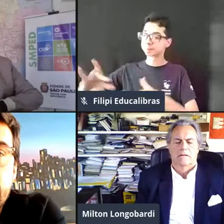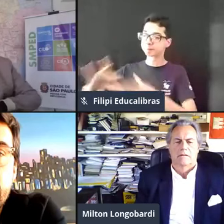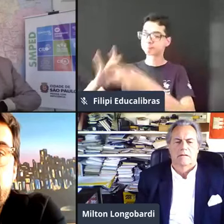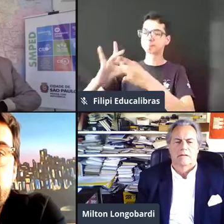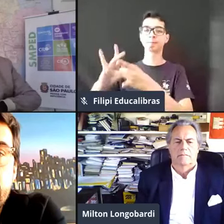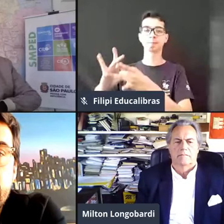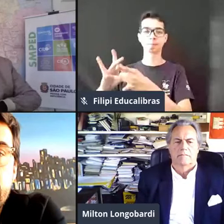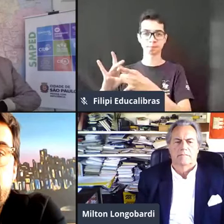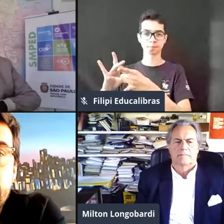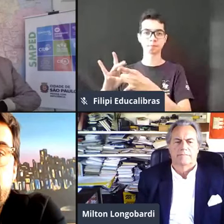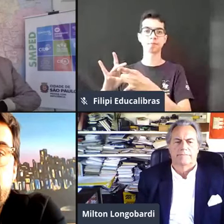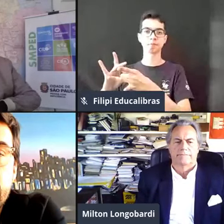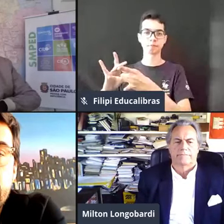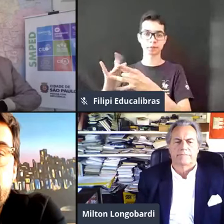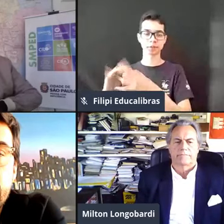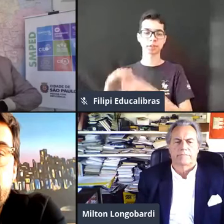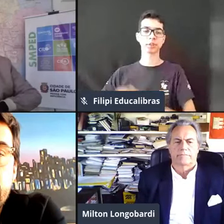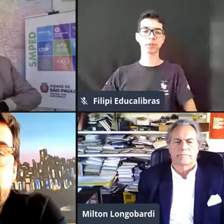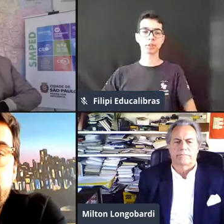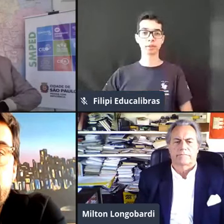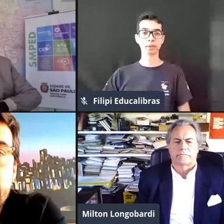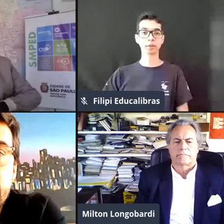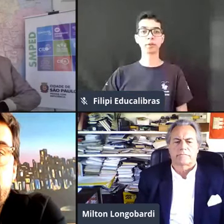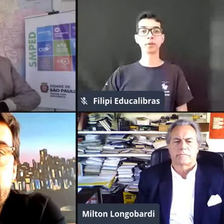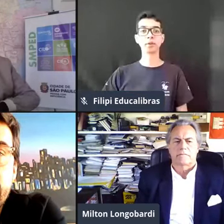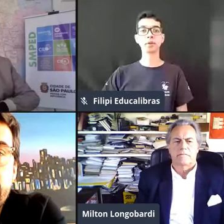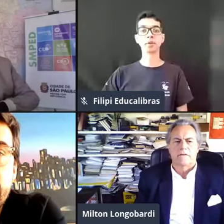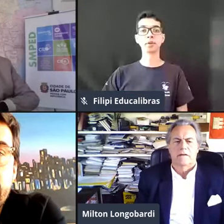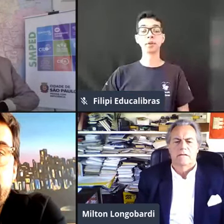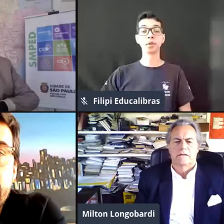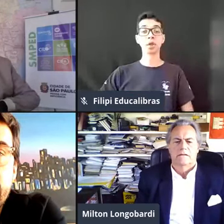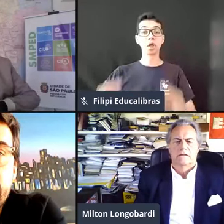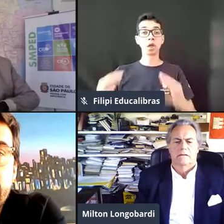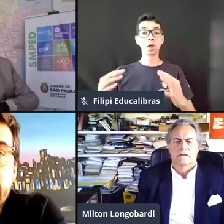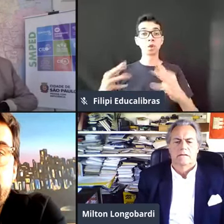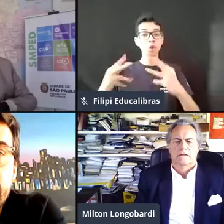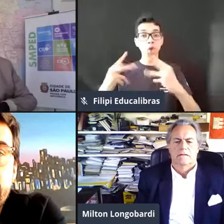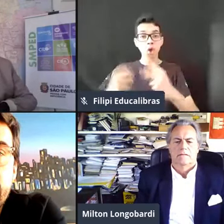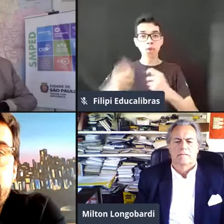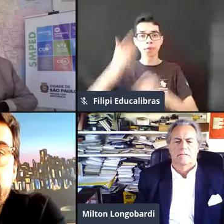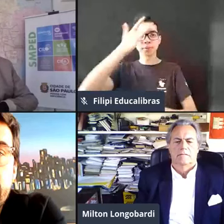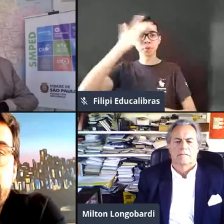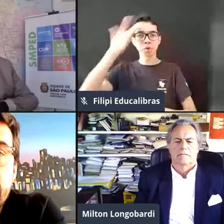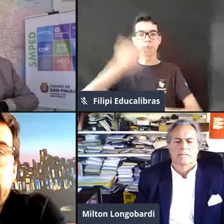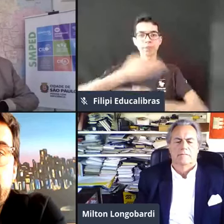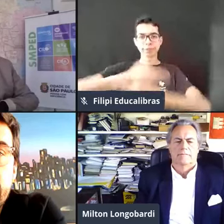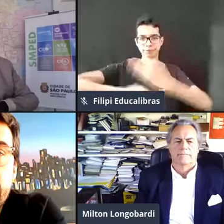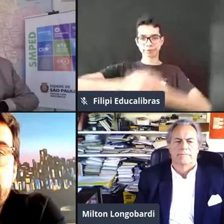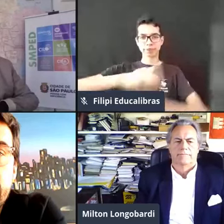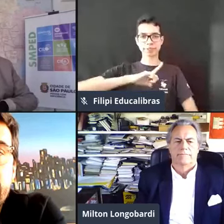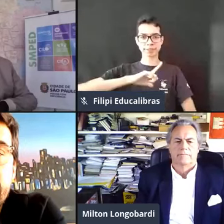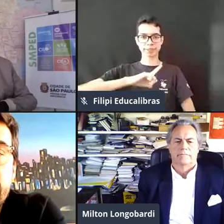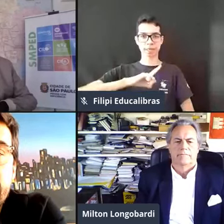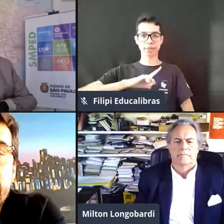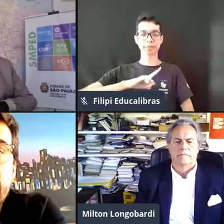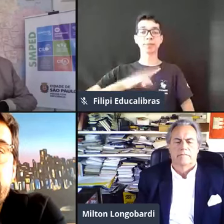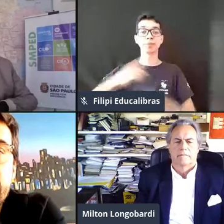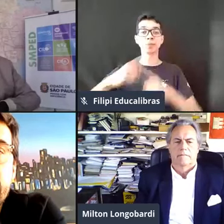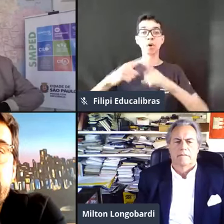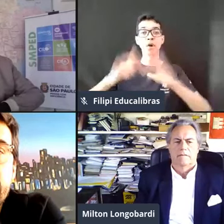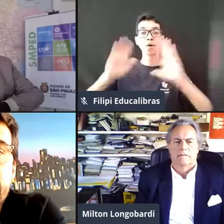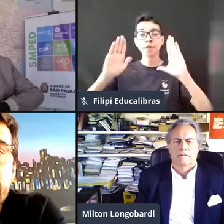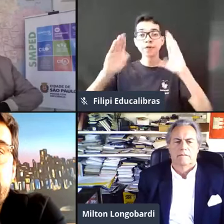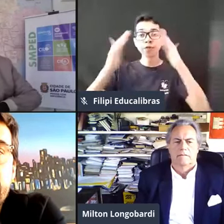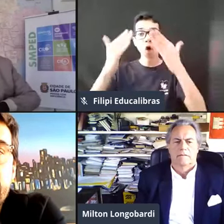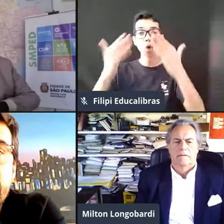Dos atores políticos, da militância de pessoas com deficiência, com um fim específico, né? Que